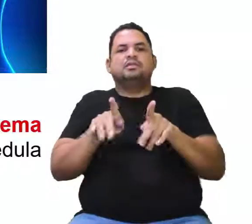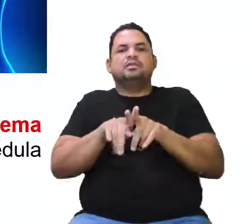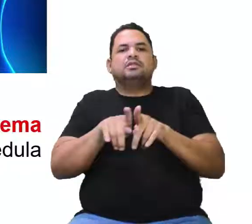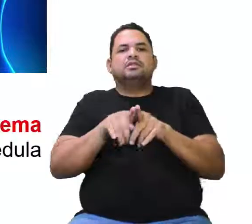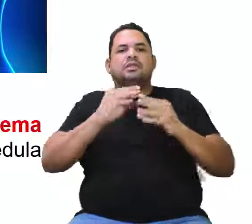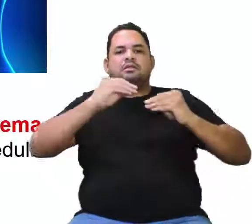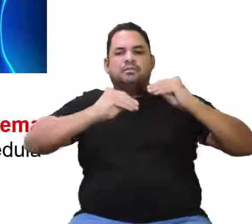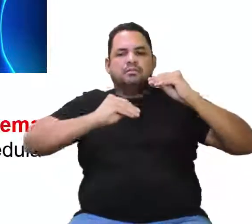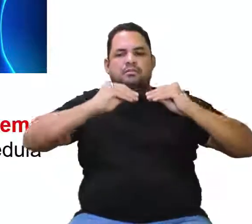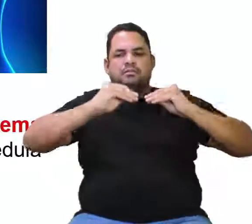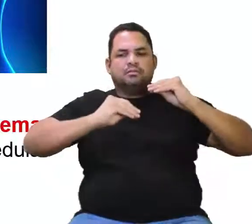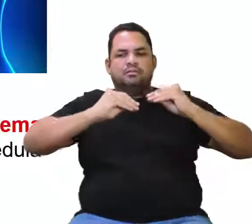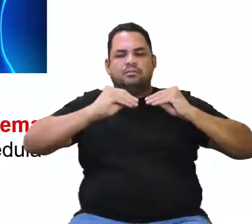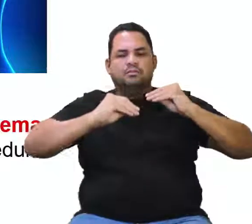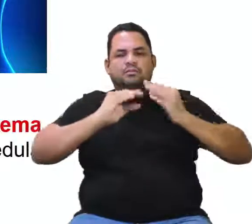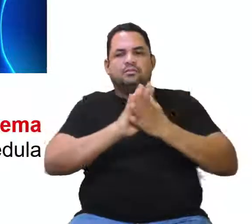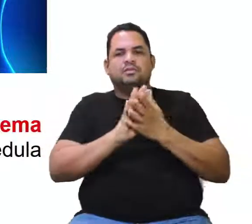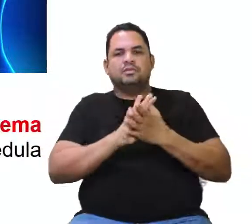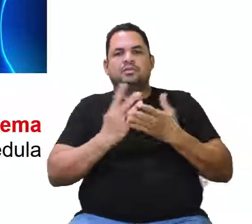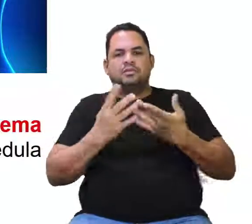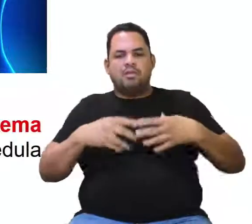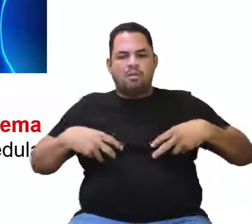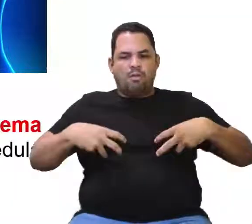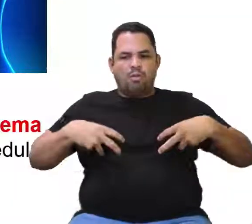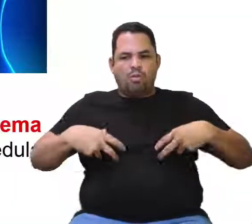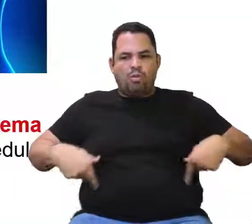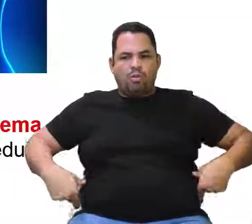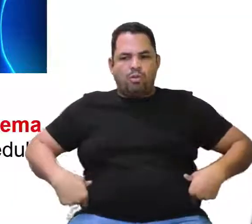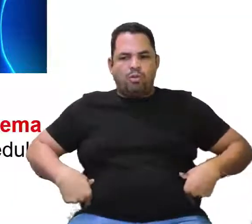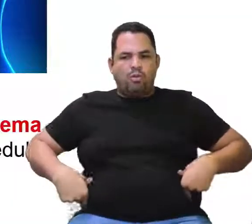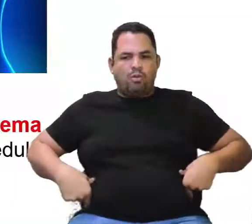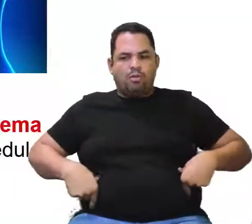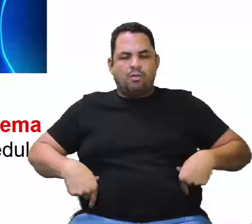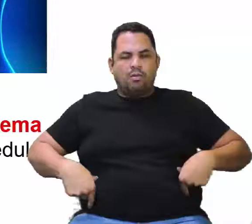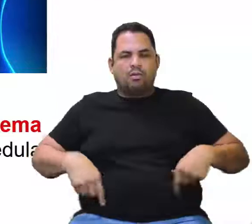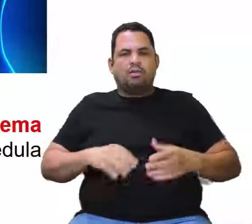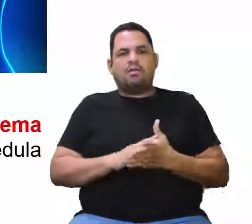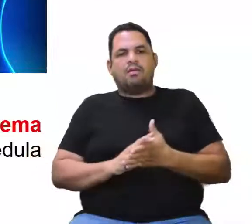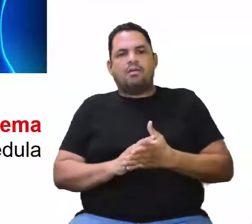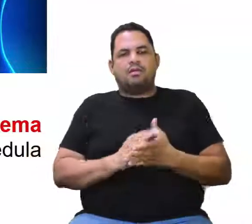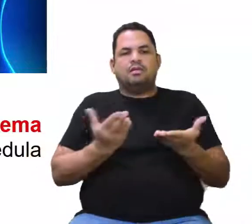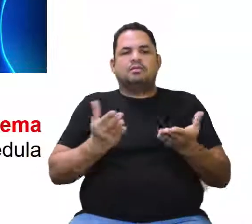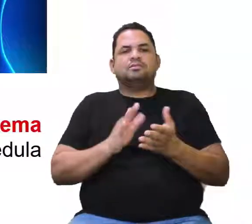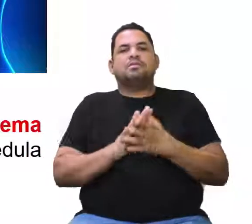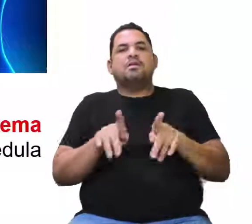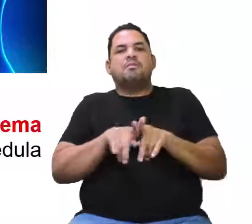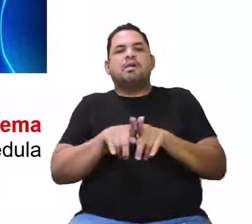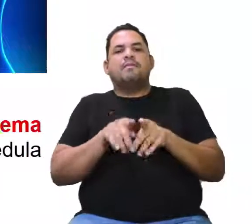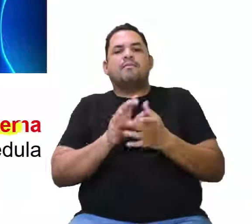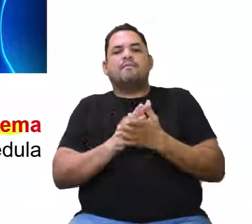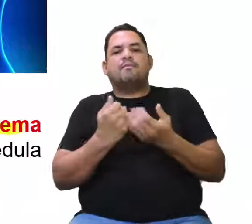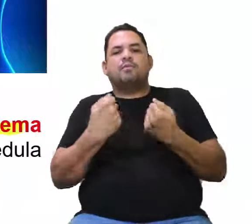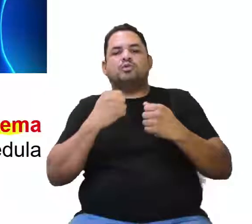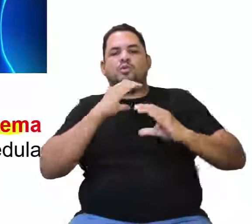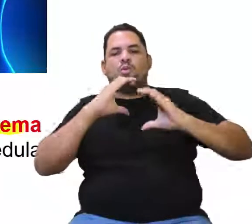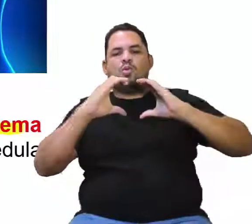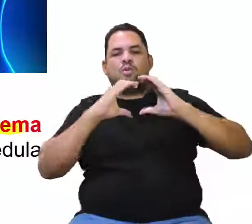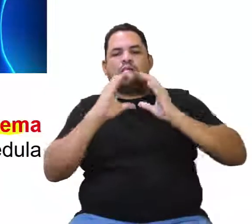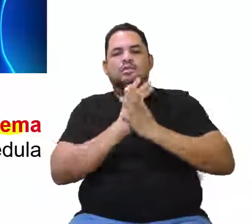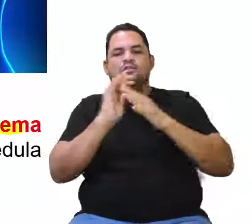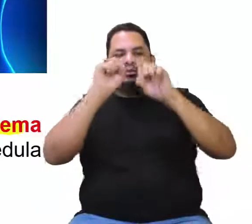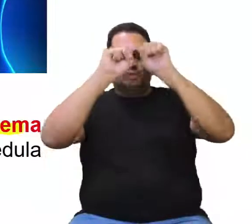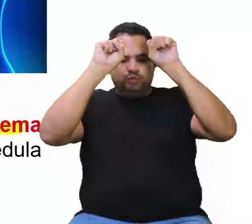também a flexibilidade do nosso tronco. Através dessa coluna, a gente pode se comunicar. E